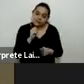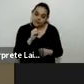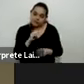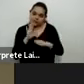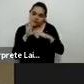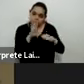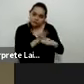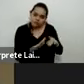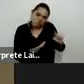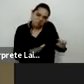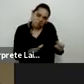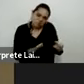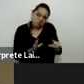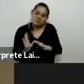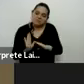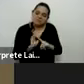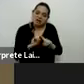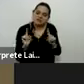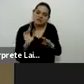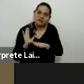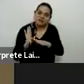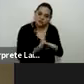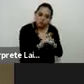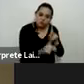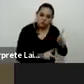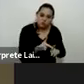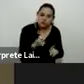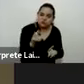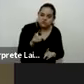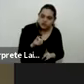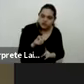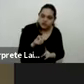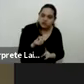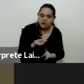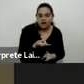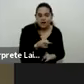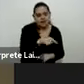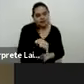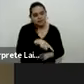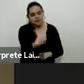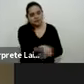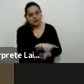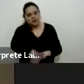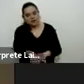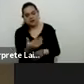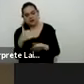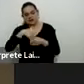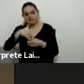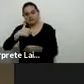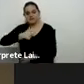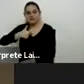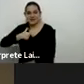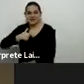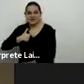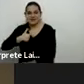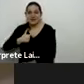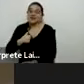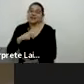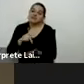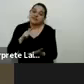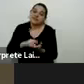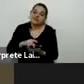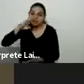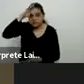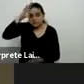porque ele não queria aprovar a ajuda emergencial. Então, forçado por uma pressão institucional,